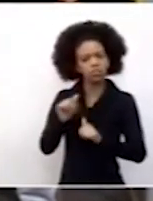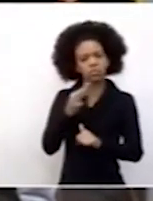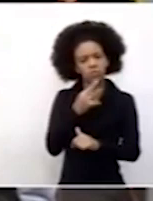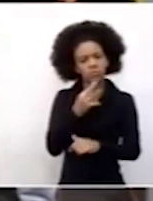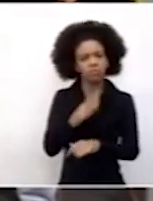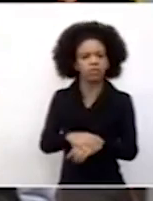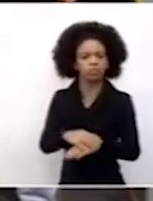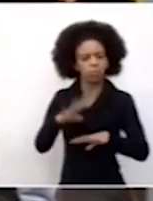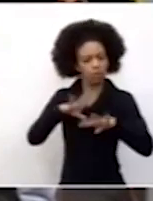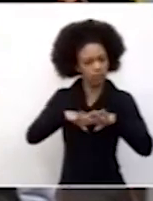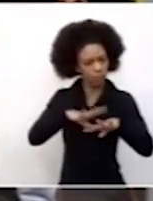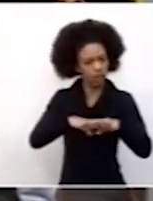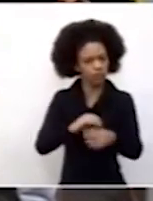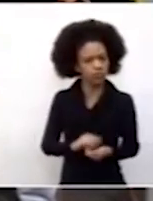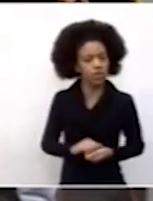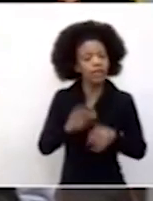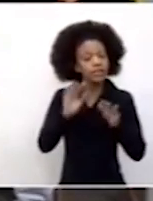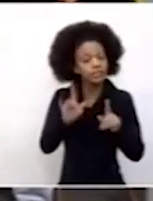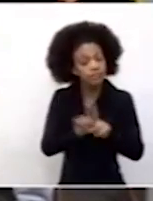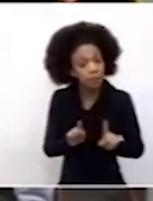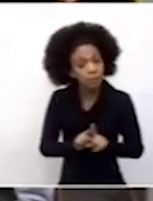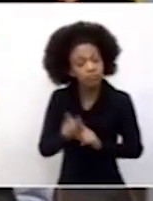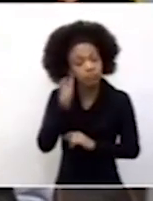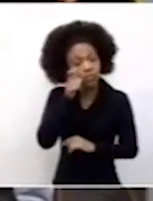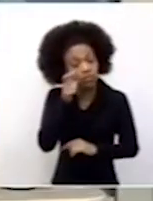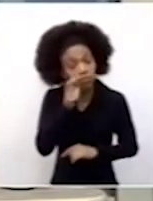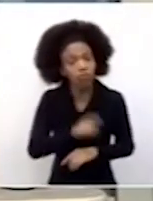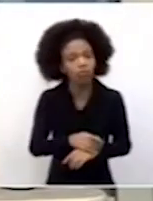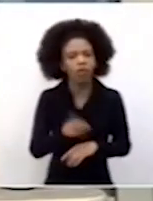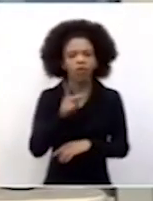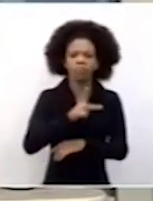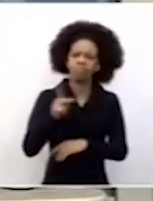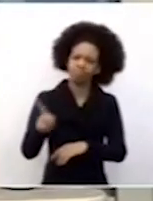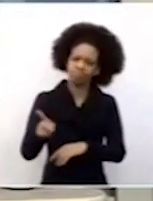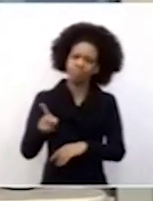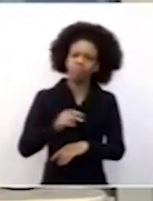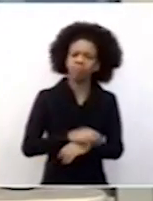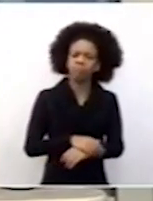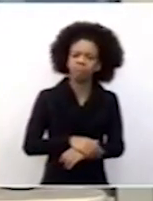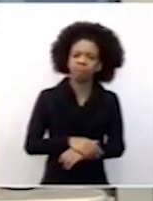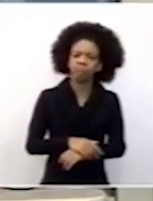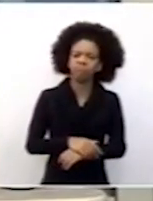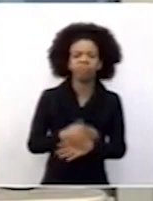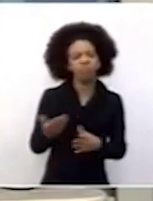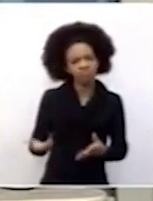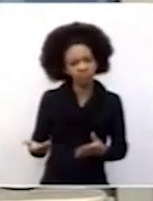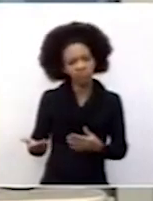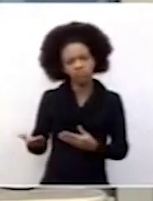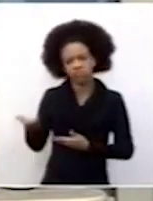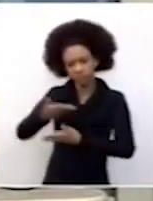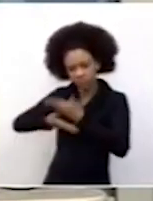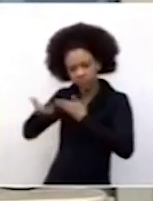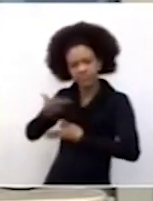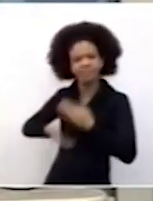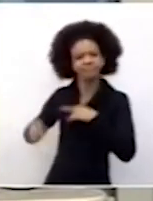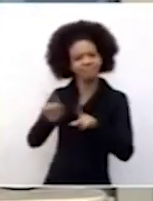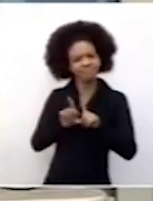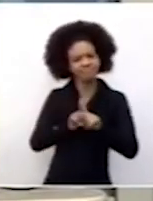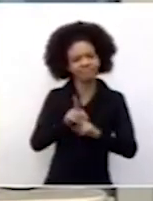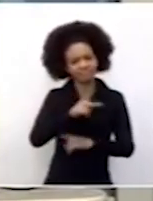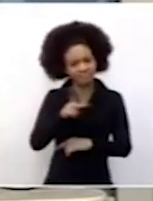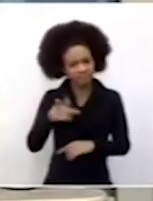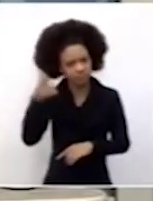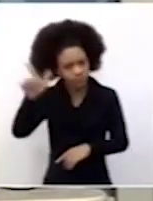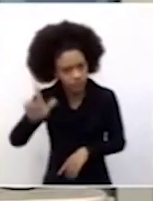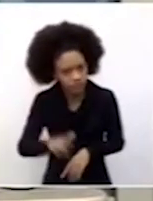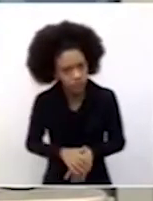conhecimento matemático, né? E também interessante, né, que os professores também, né, uma contribuição nossa e também de outros professores que também acabam